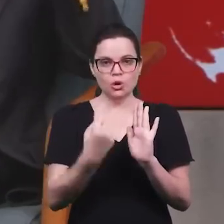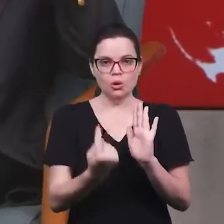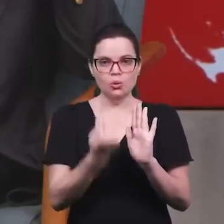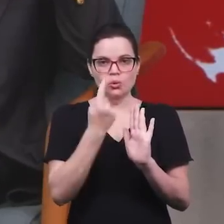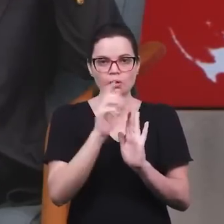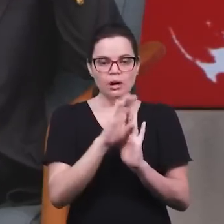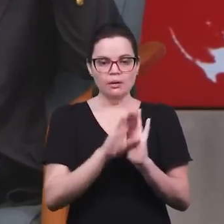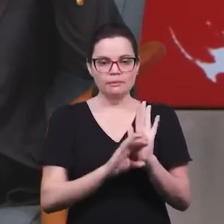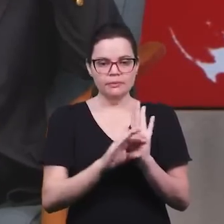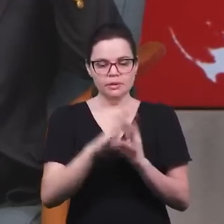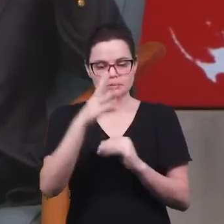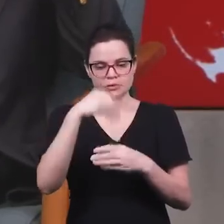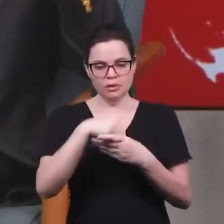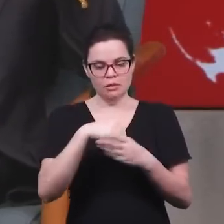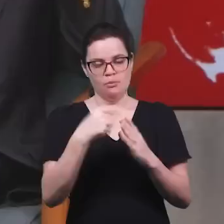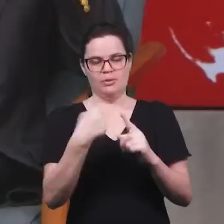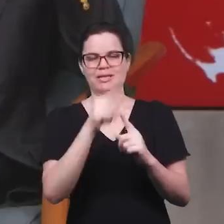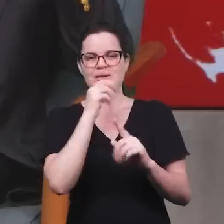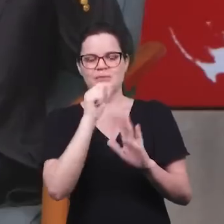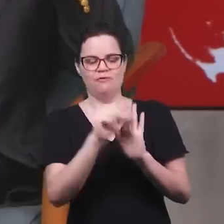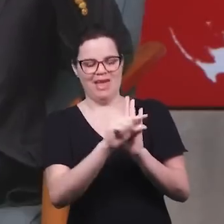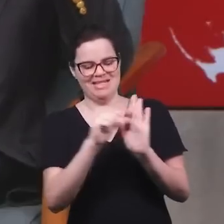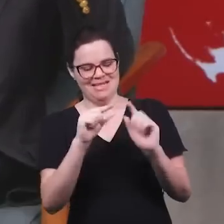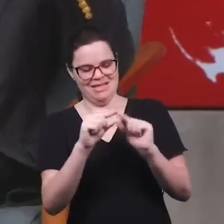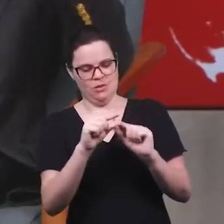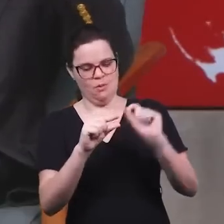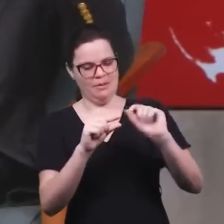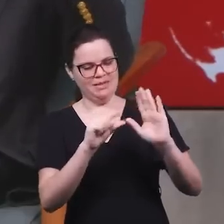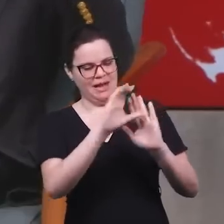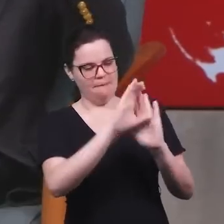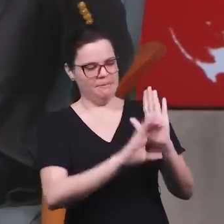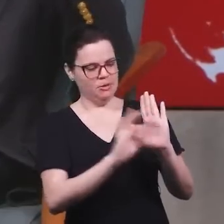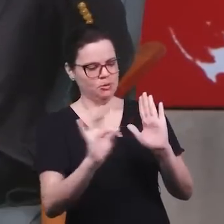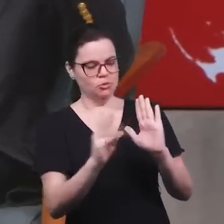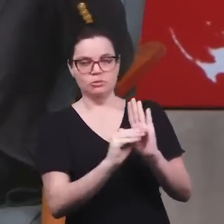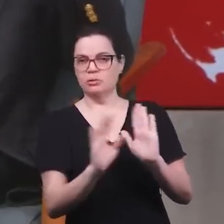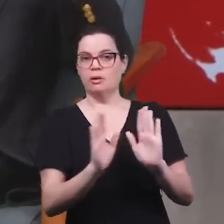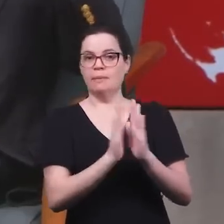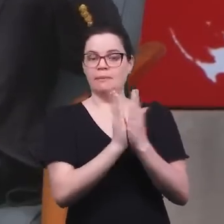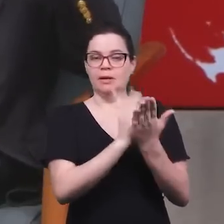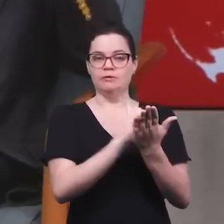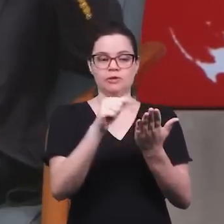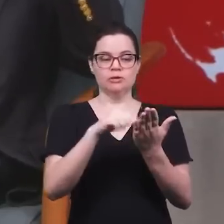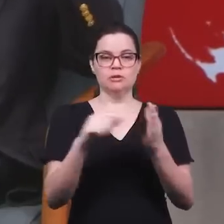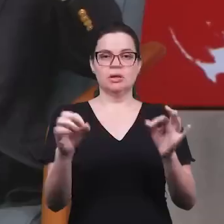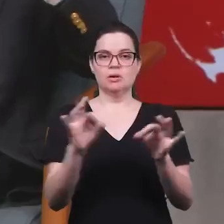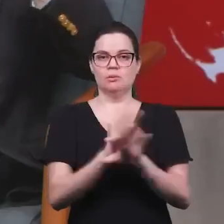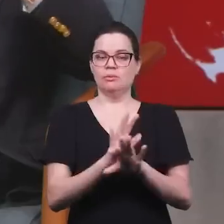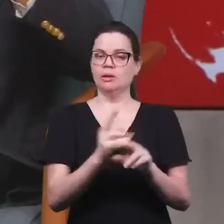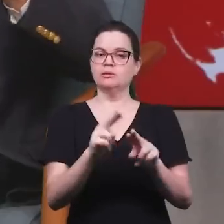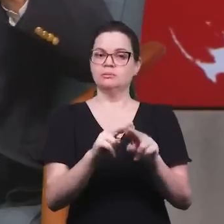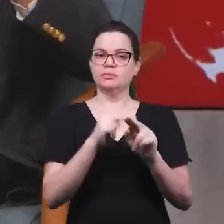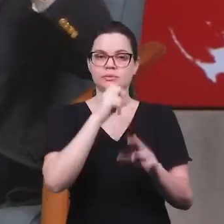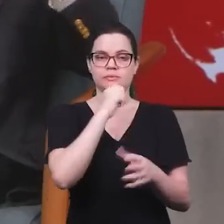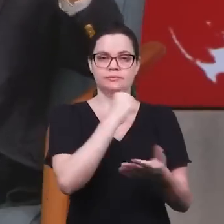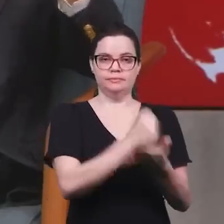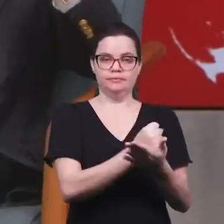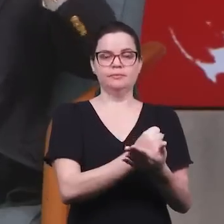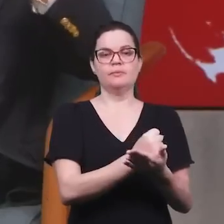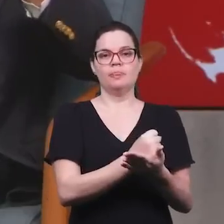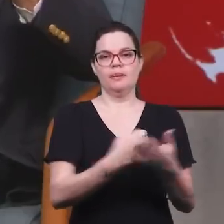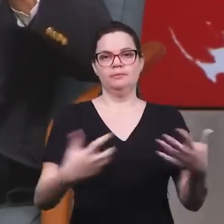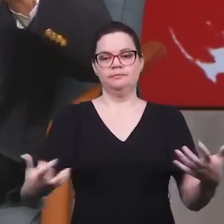aquele versículo. O contexto para nós é toda a palavra. É por isso que o Velho Testamento se funde com o